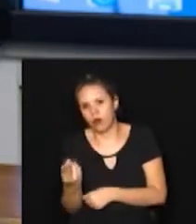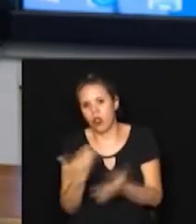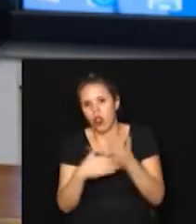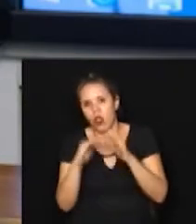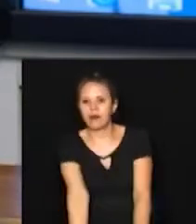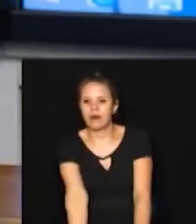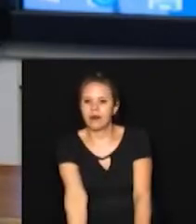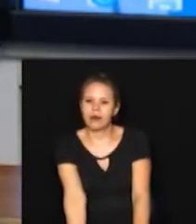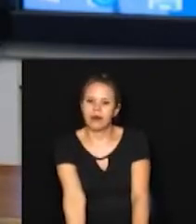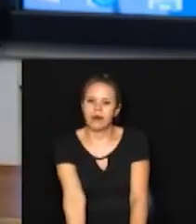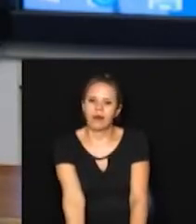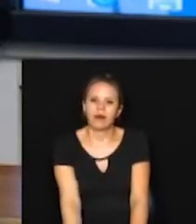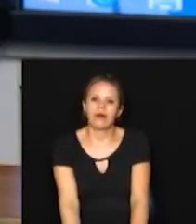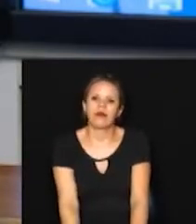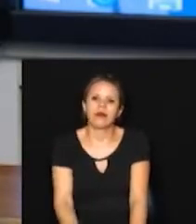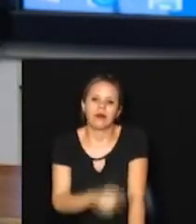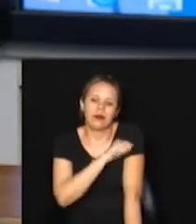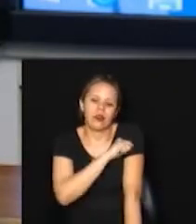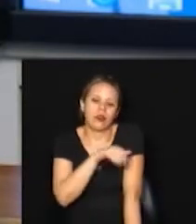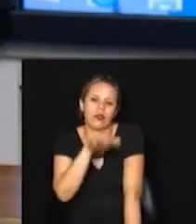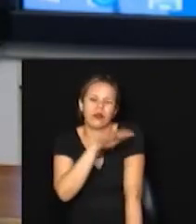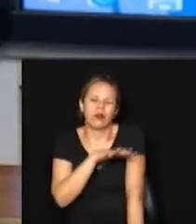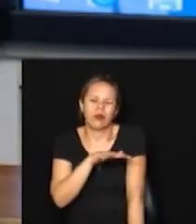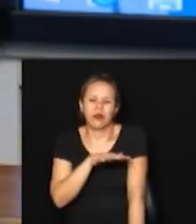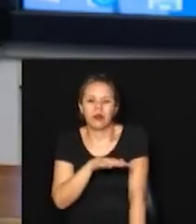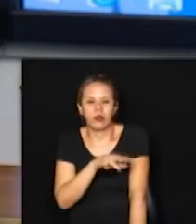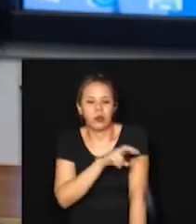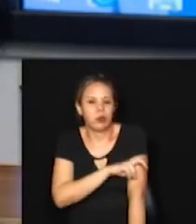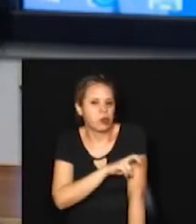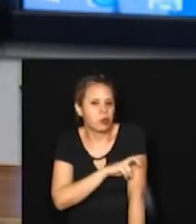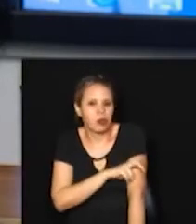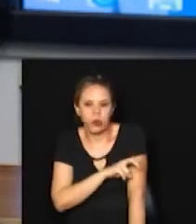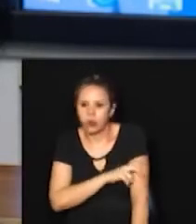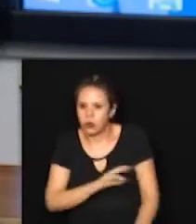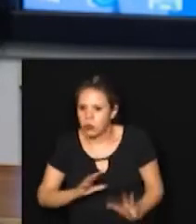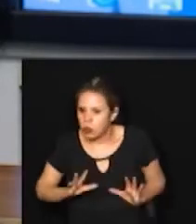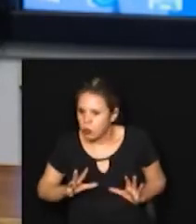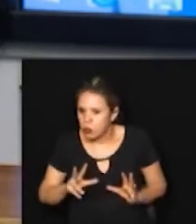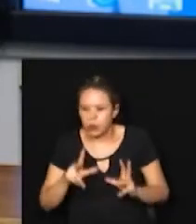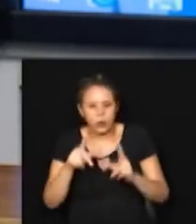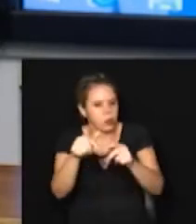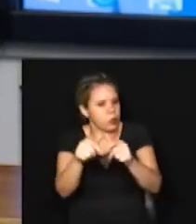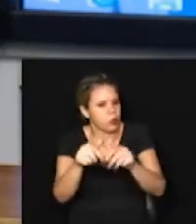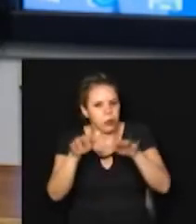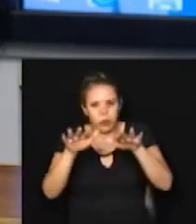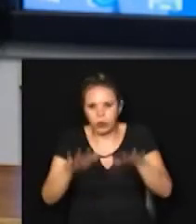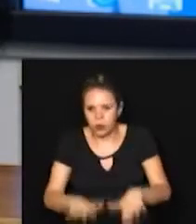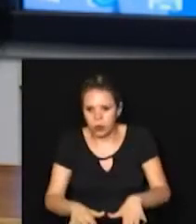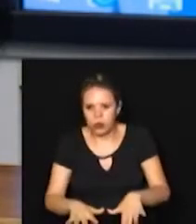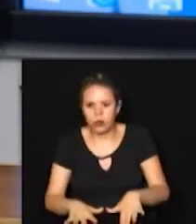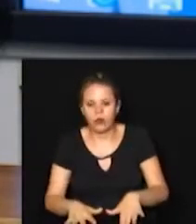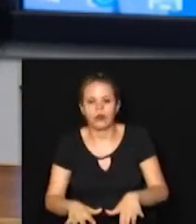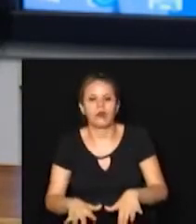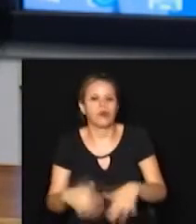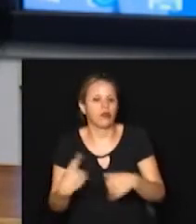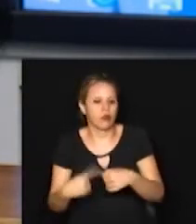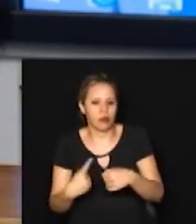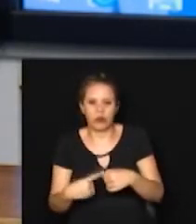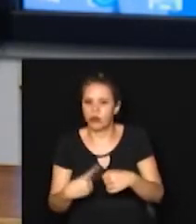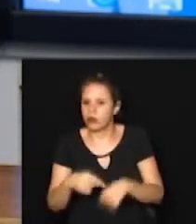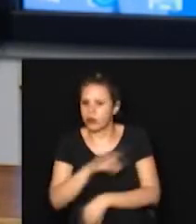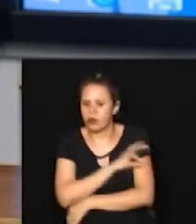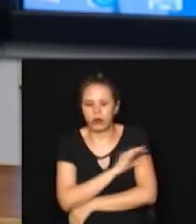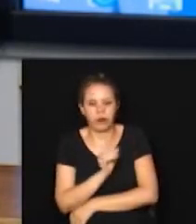colégios técnicos. Os alunos de 5º ano, nem todos os nossos alunos permanecem na nossa rede,